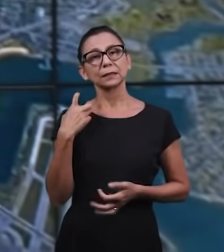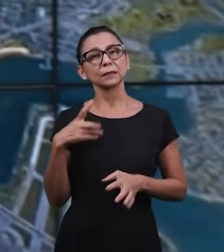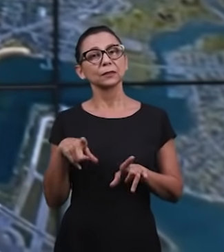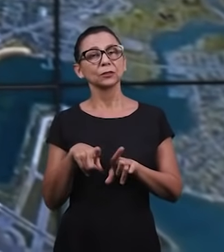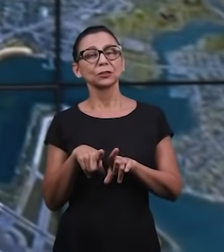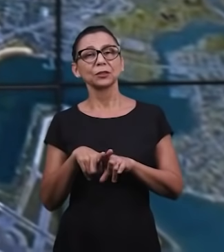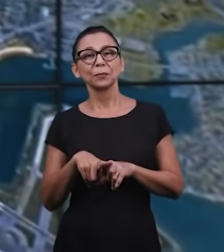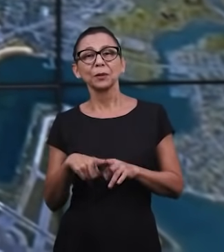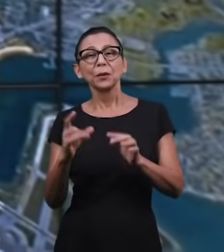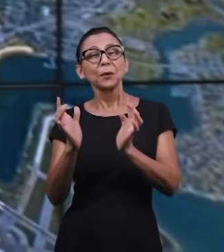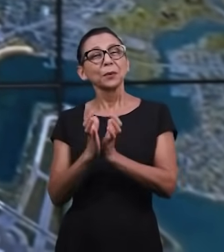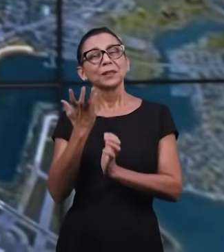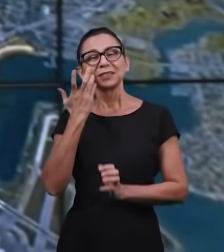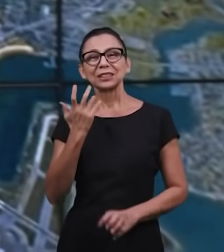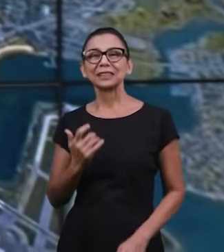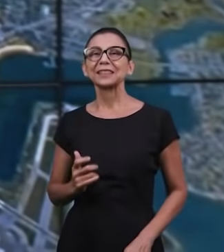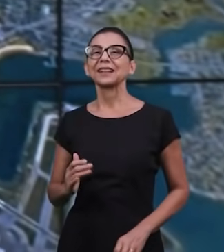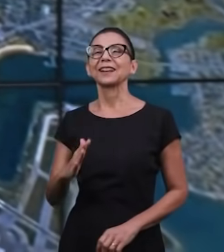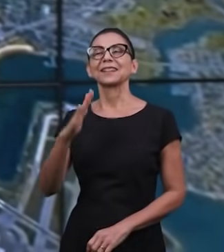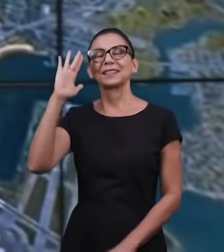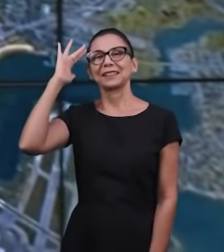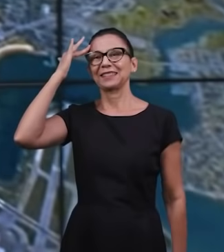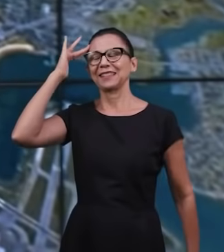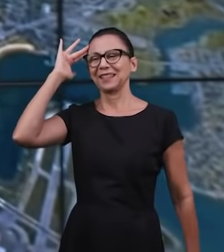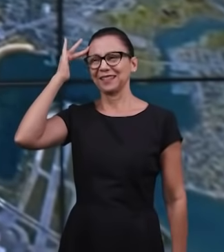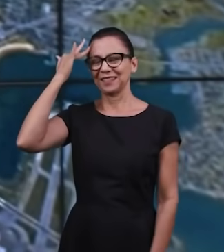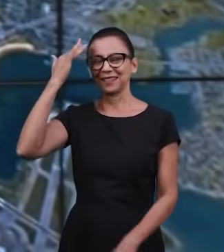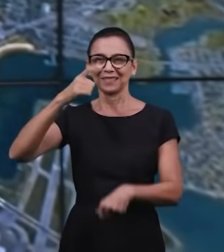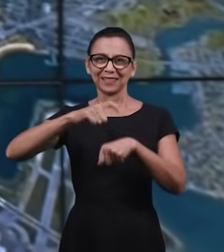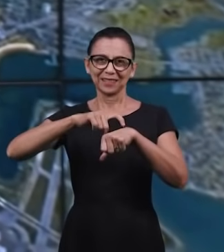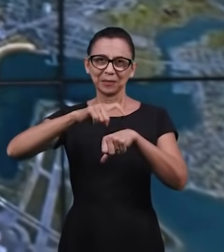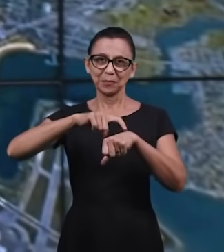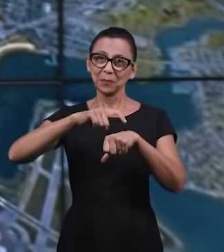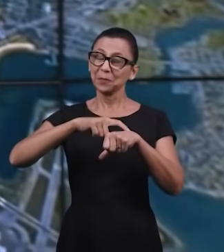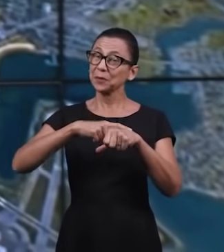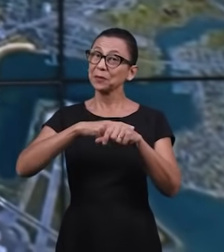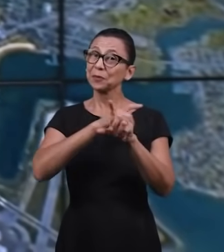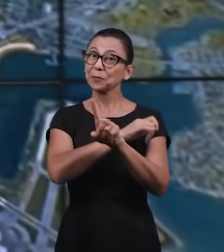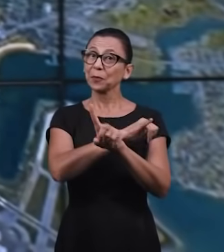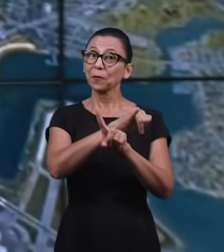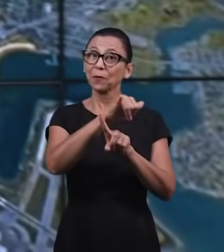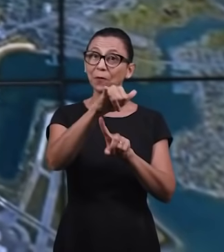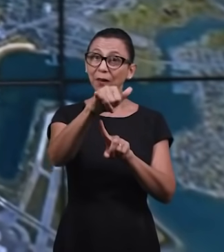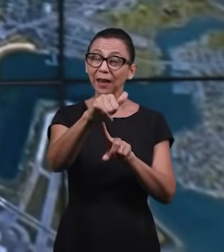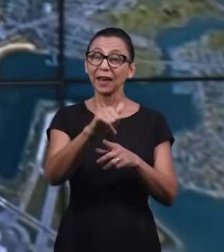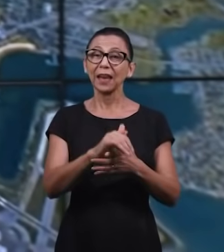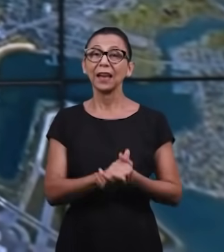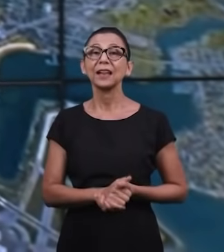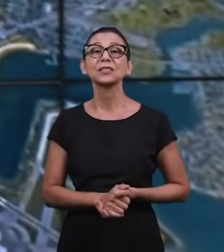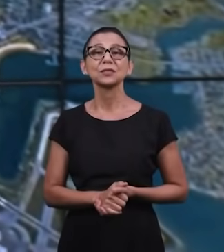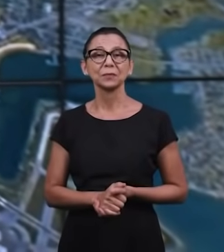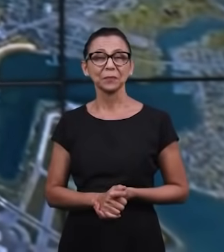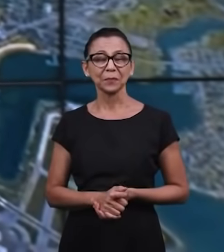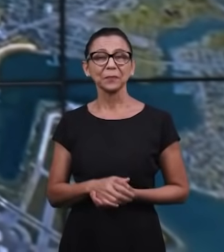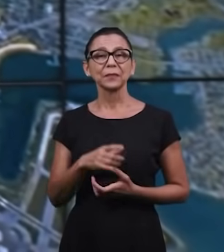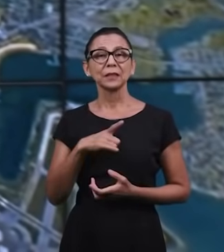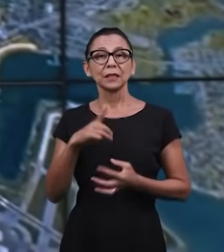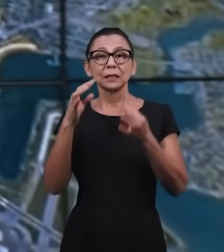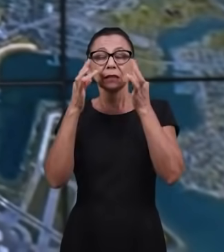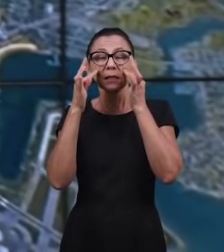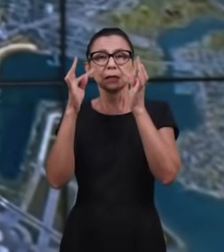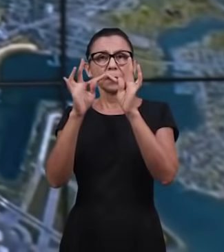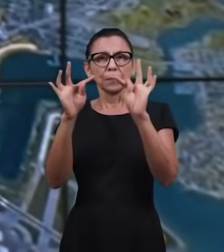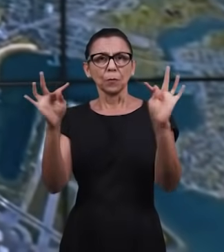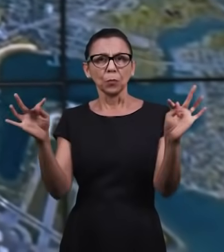testemunho a maneira como as crianças também estão entendendo esse momento profético. Nós vamos ter também testemunhos da igreja de